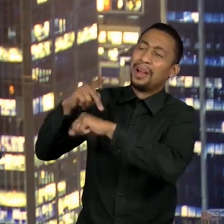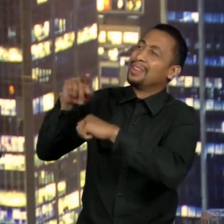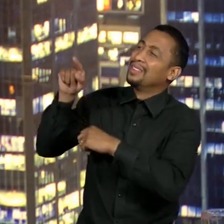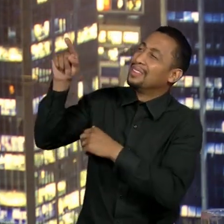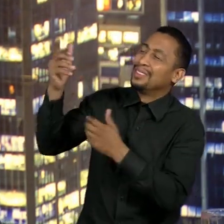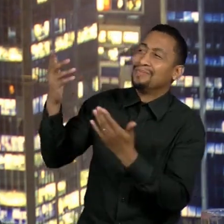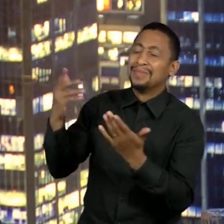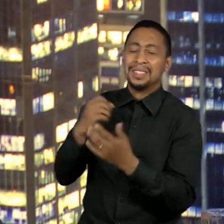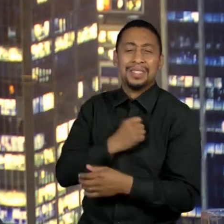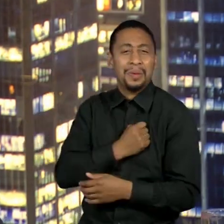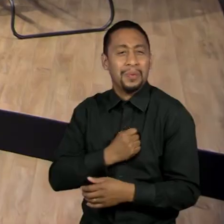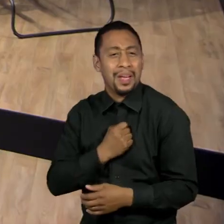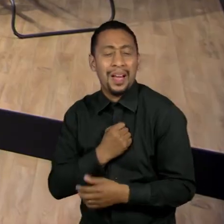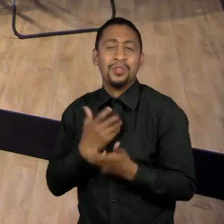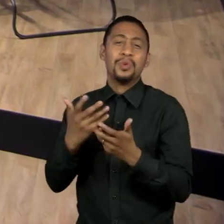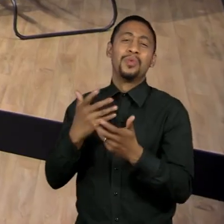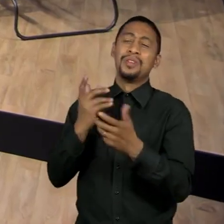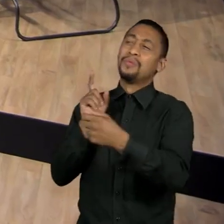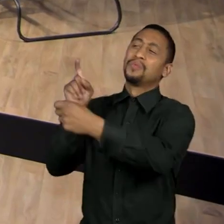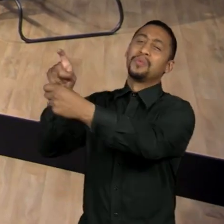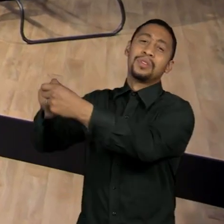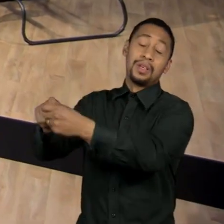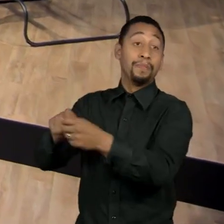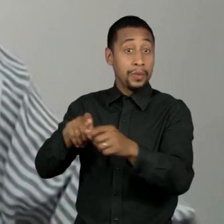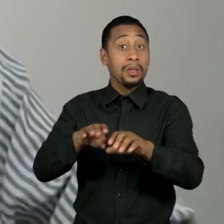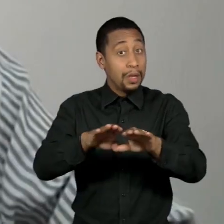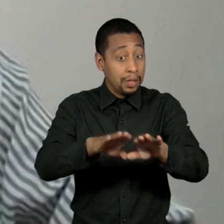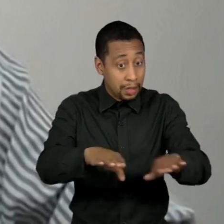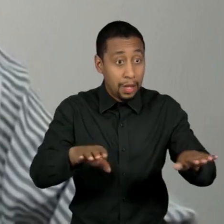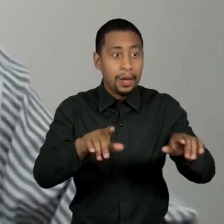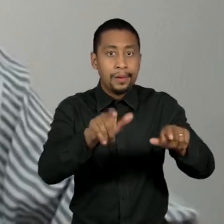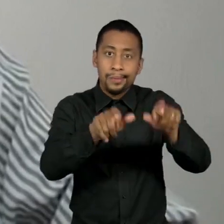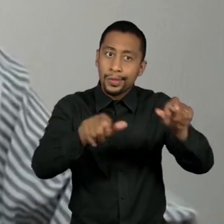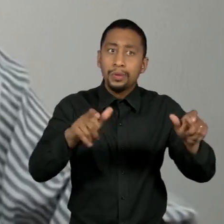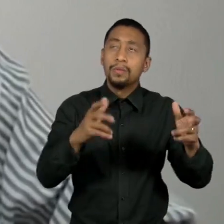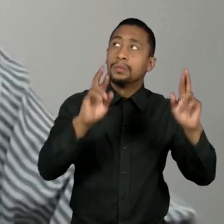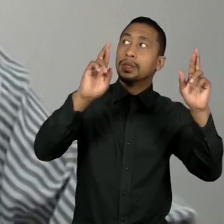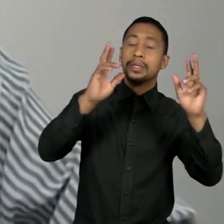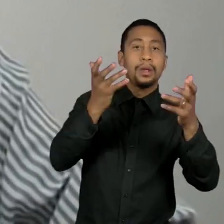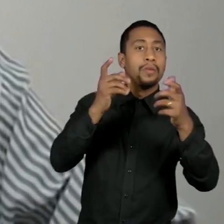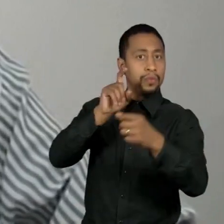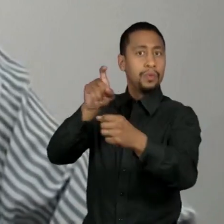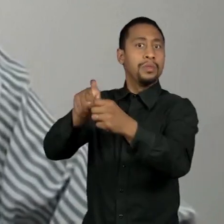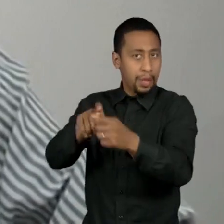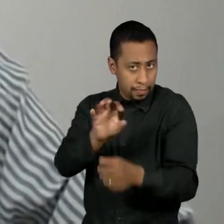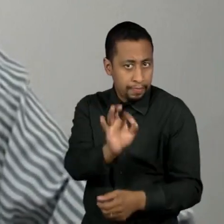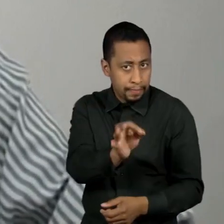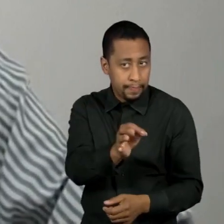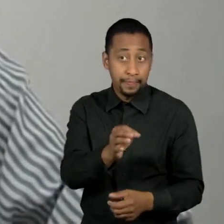Yo le pido a Dios que sí voy a pasar y voy a estar algún día con mi compañero.